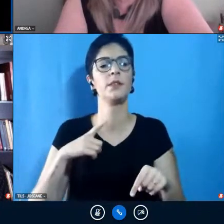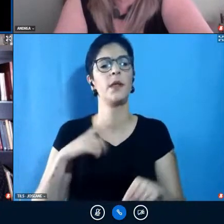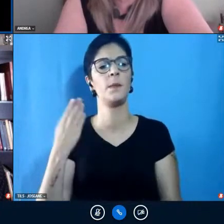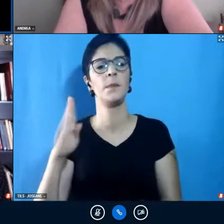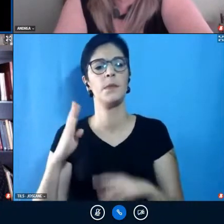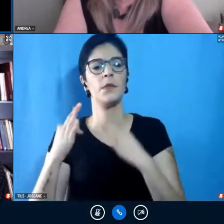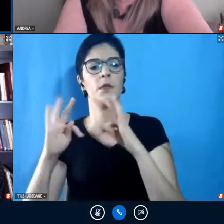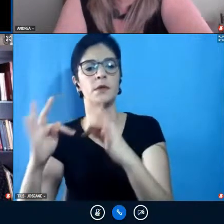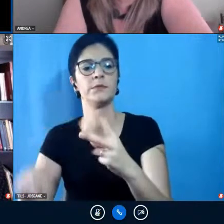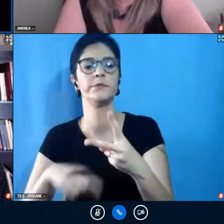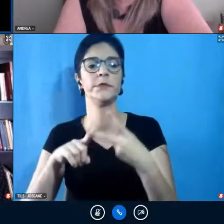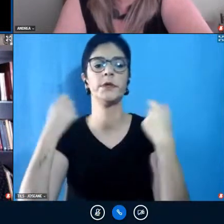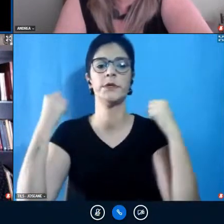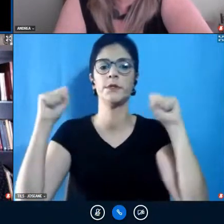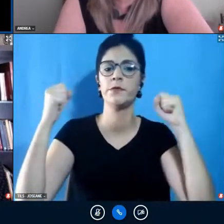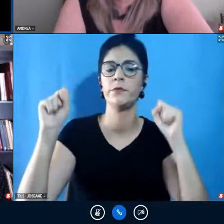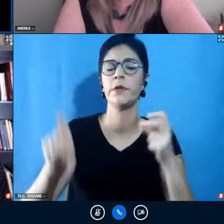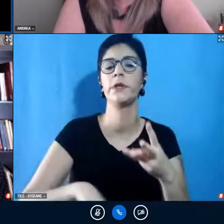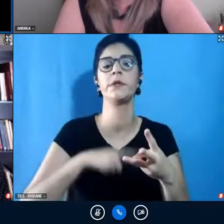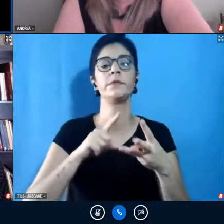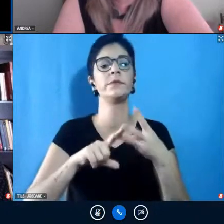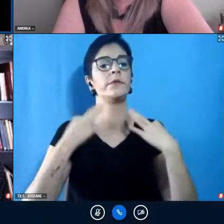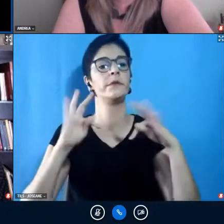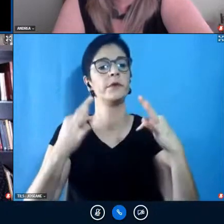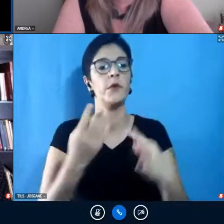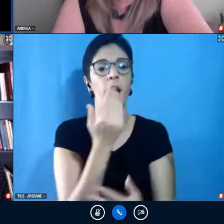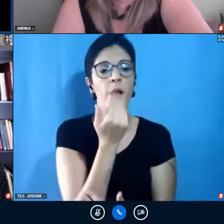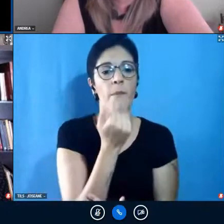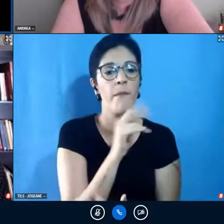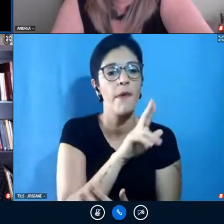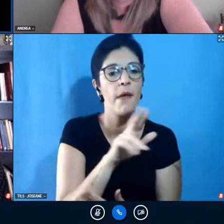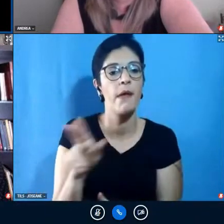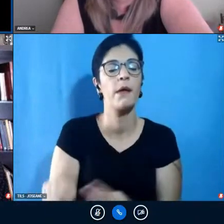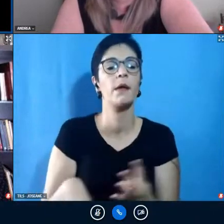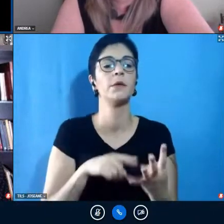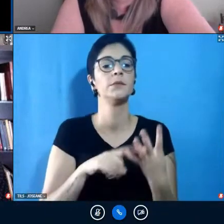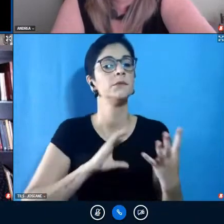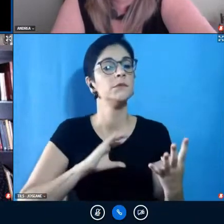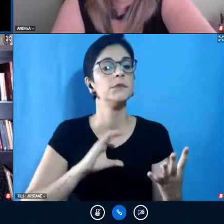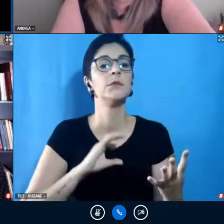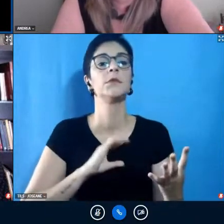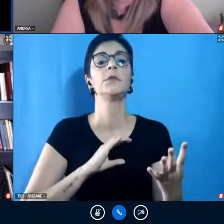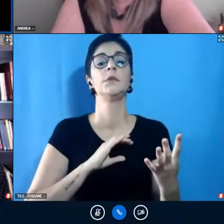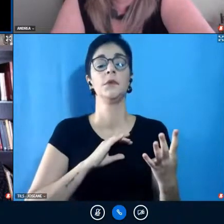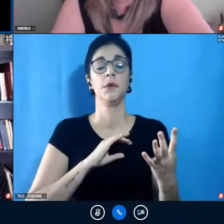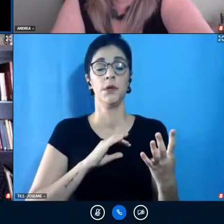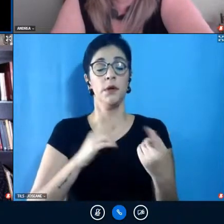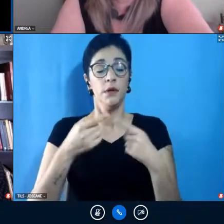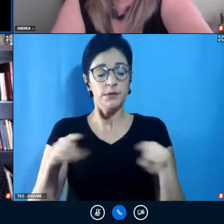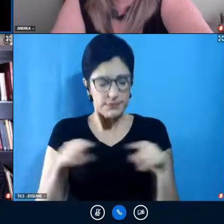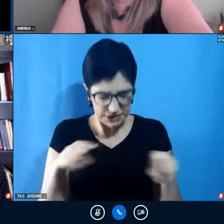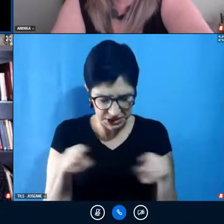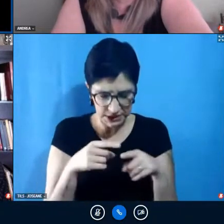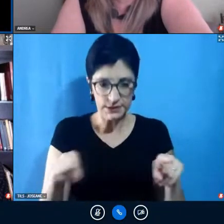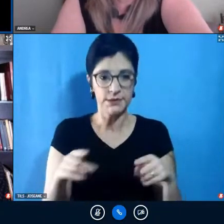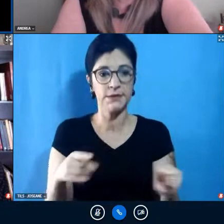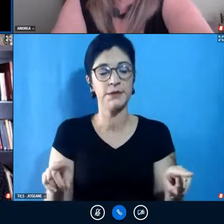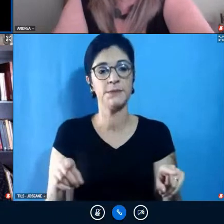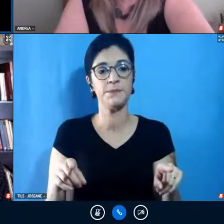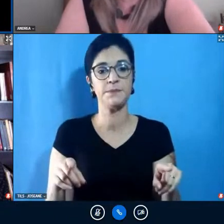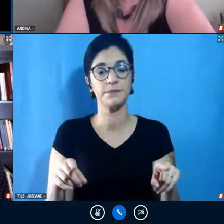biotecnologia, educação física, tecnologia de alimentos, coral, música. Então, queria,